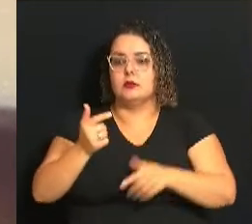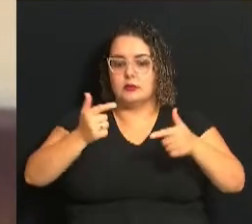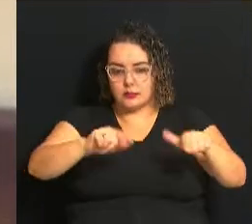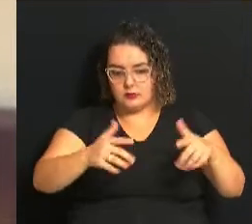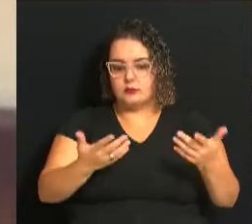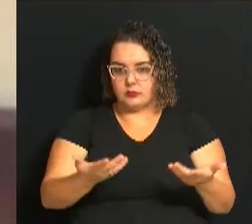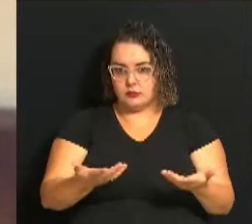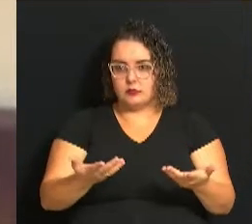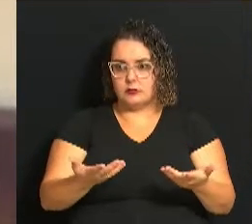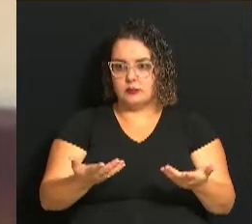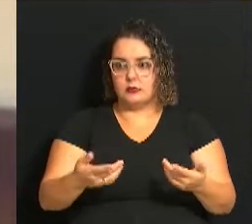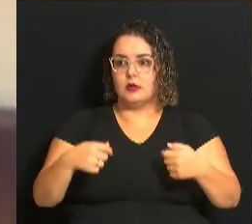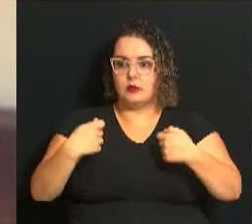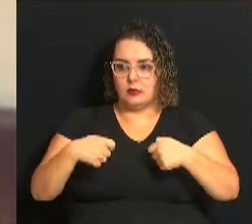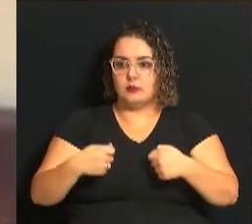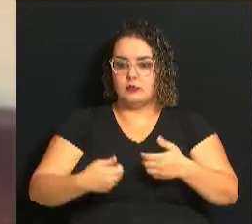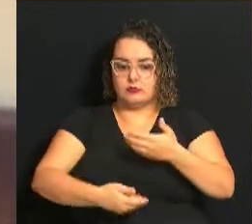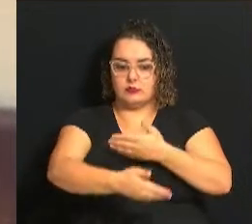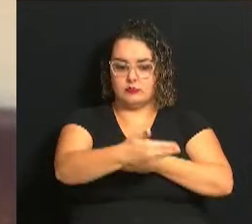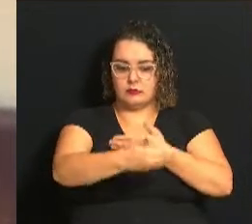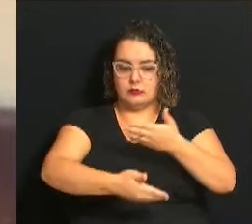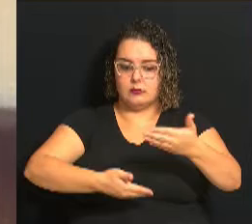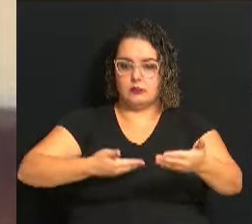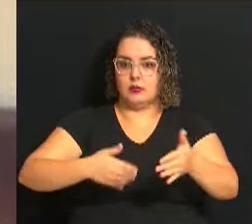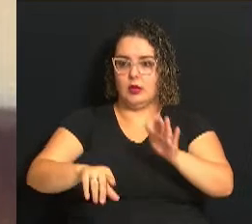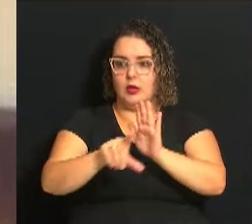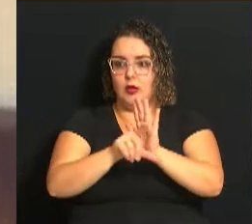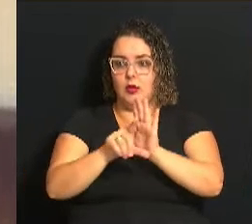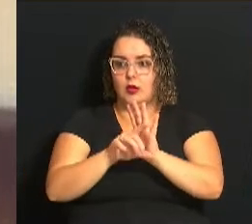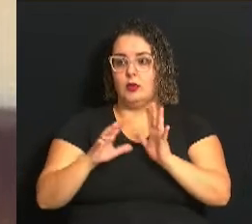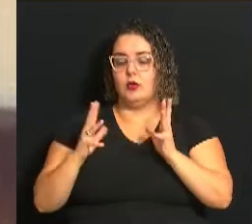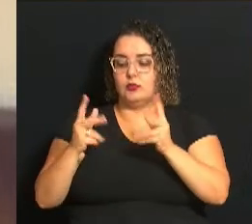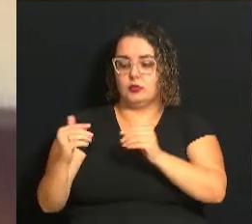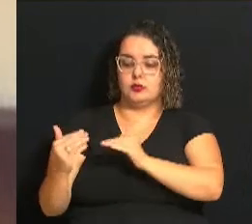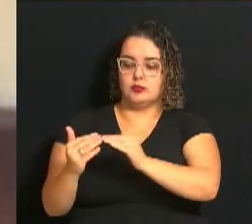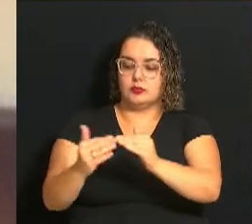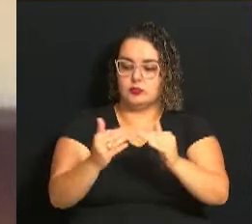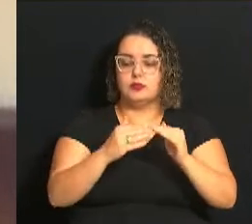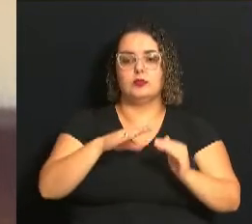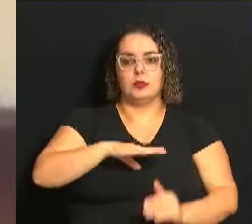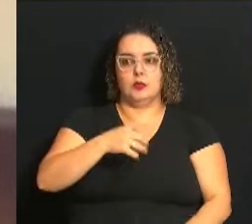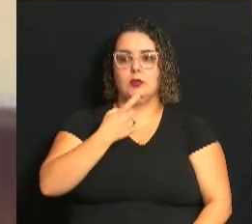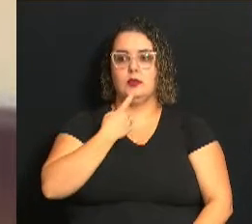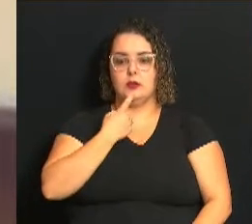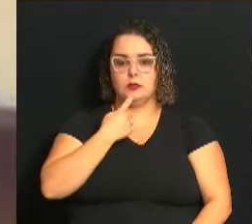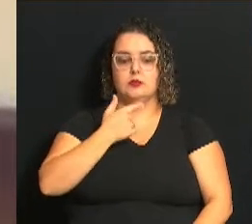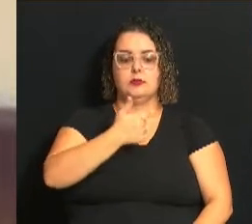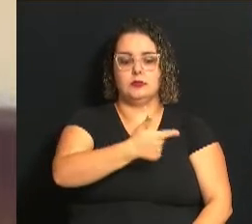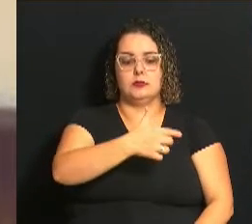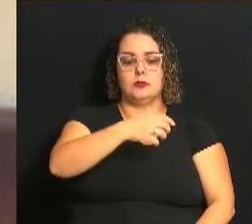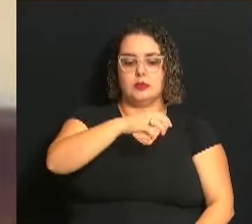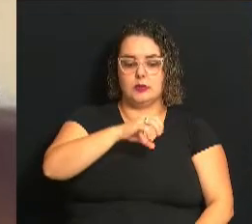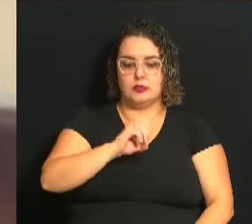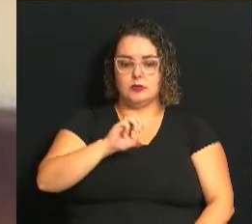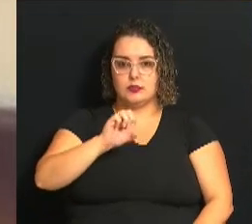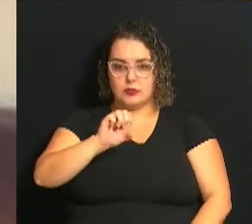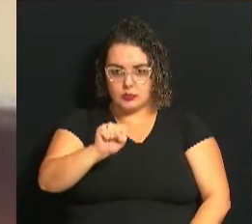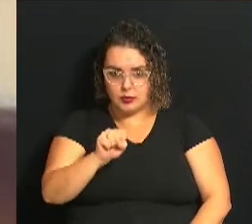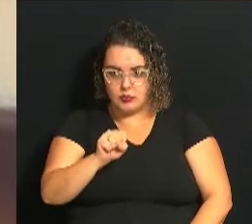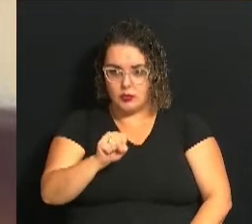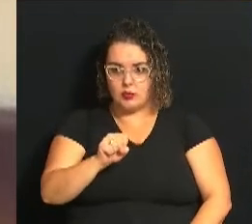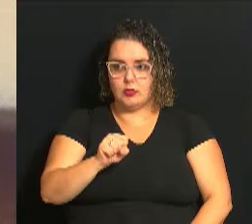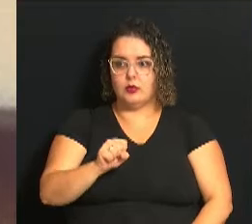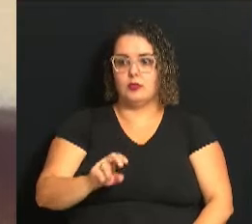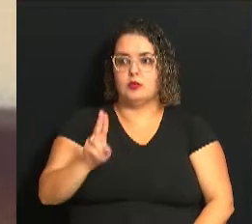ser compatibilizada, sim, com as legislações do restante do município. Como a Lei 208, né, que é a Lei de Usocupação do Solo do restante do